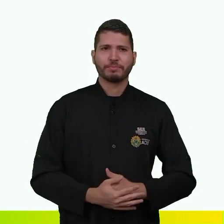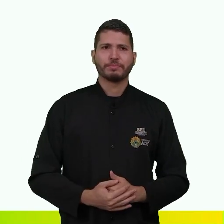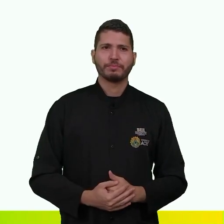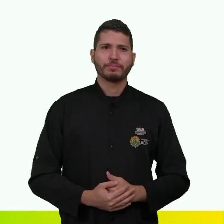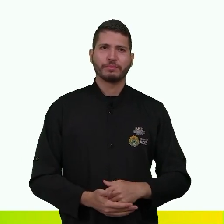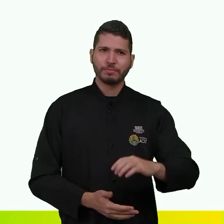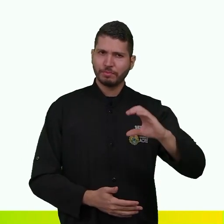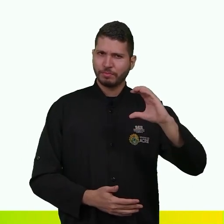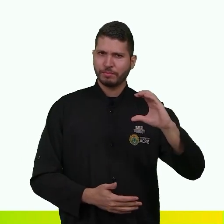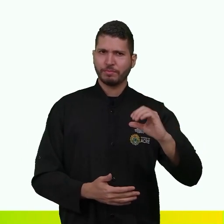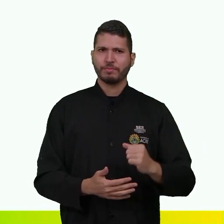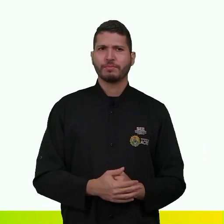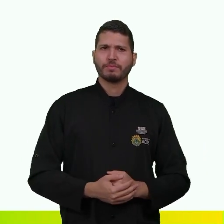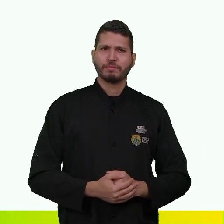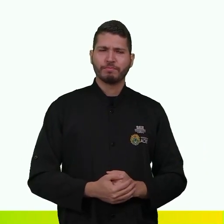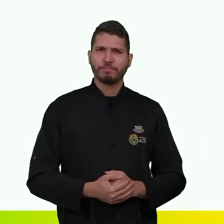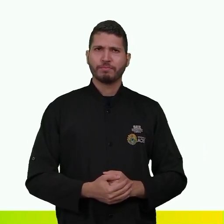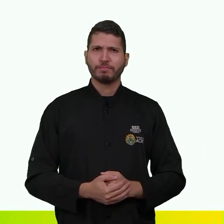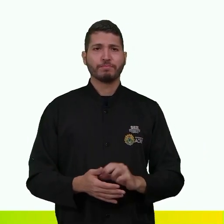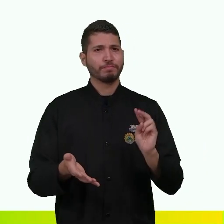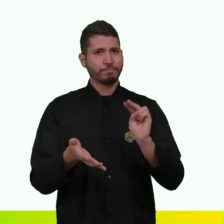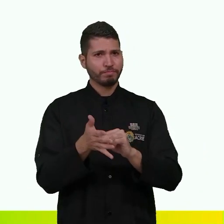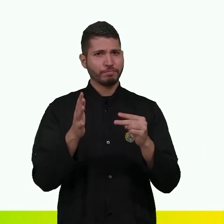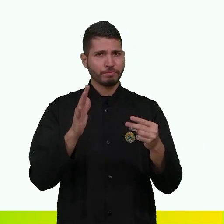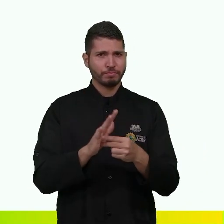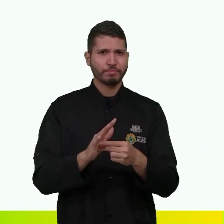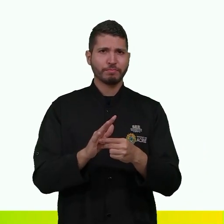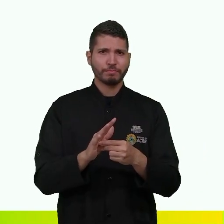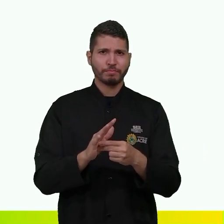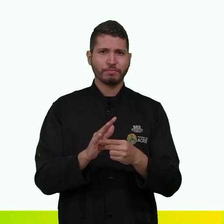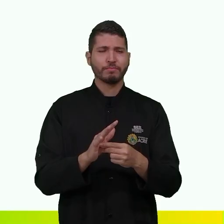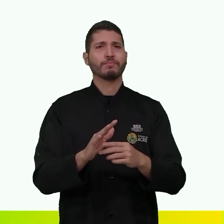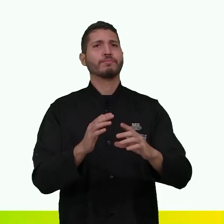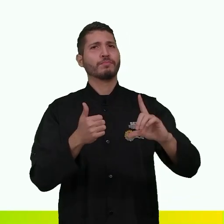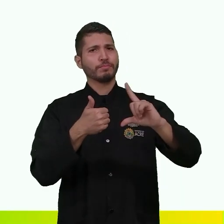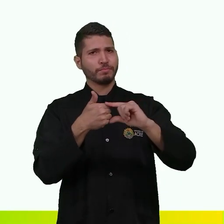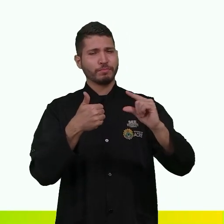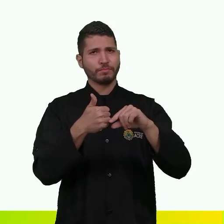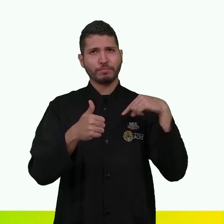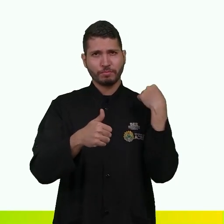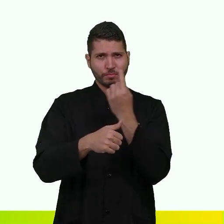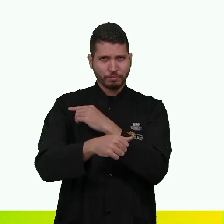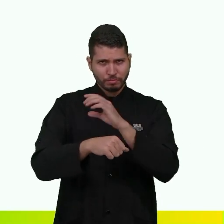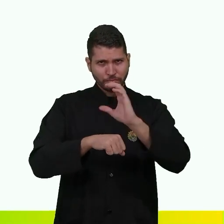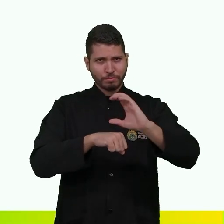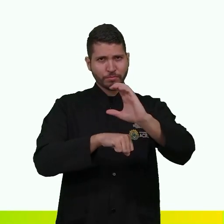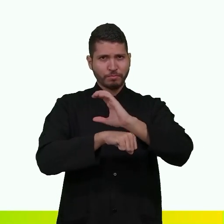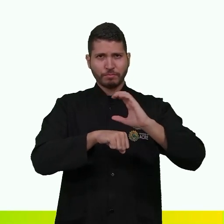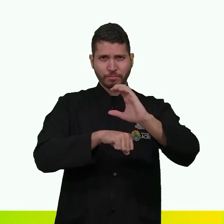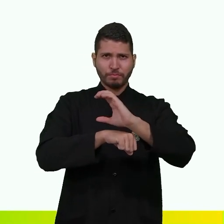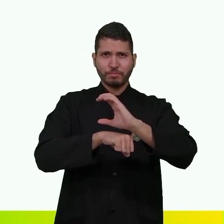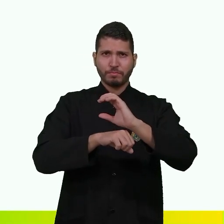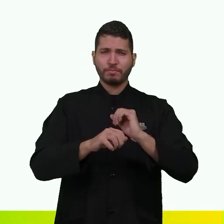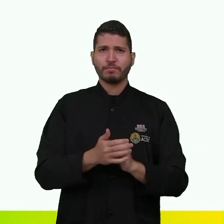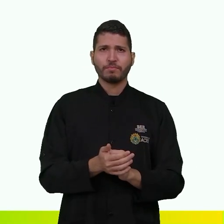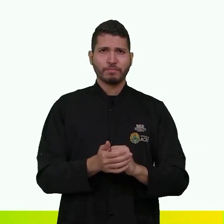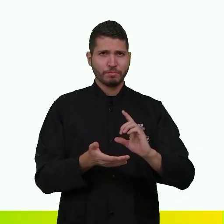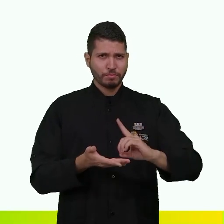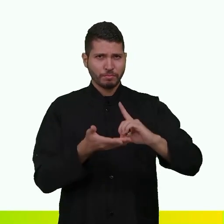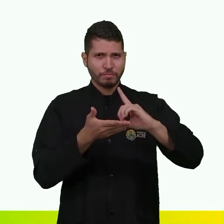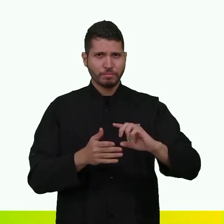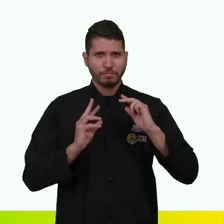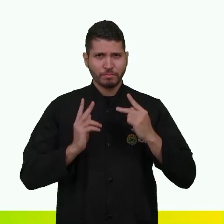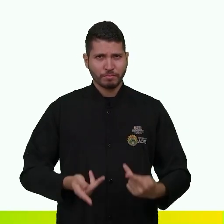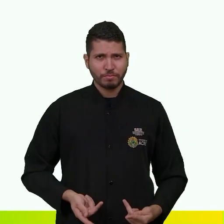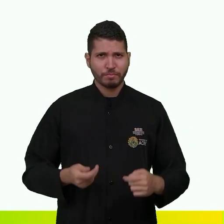Letra C. Isso significa, não é? Esse artigo da nossa Constituição significa que a dignidade humana